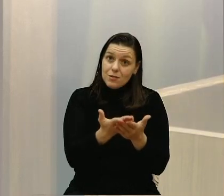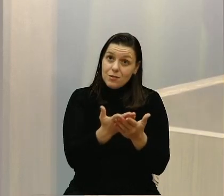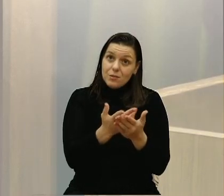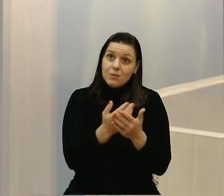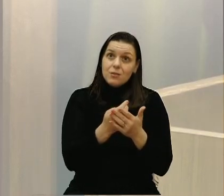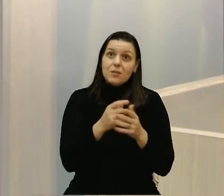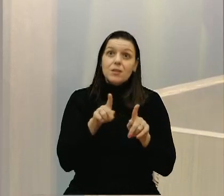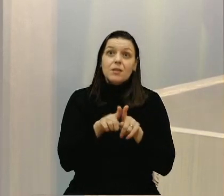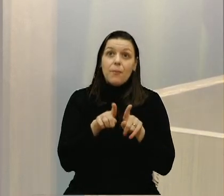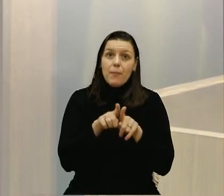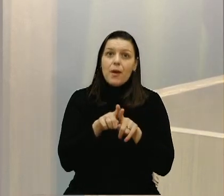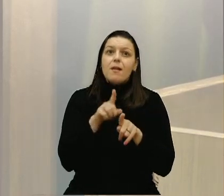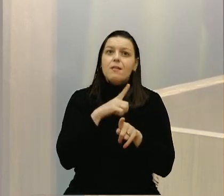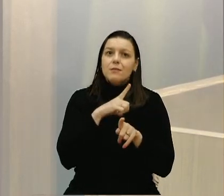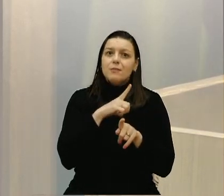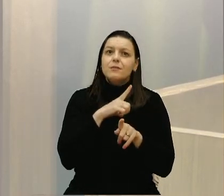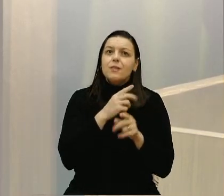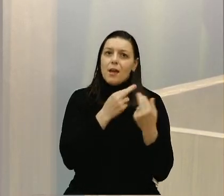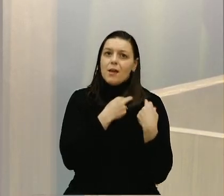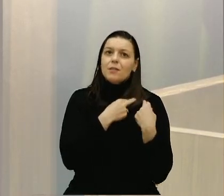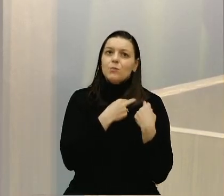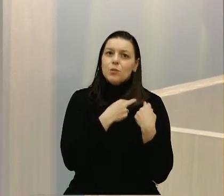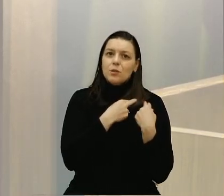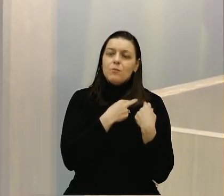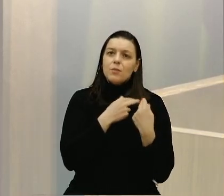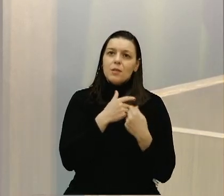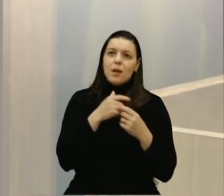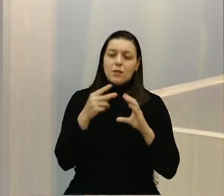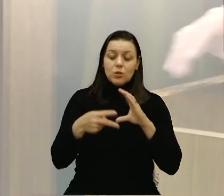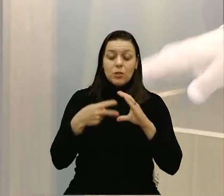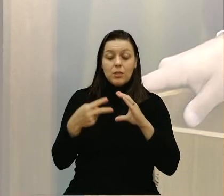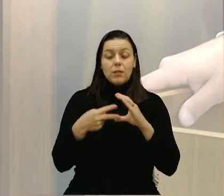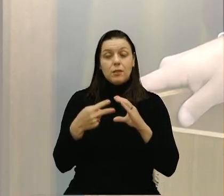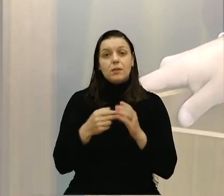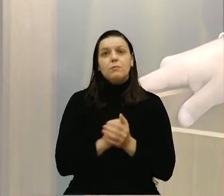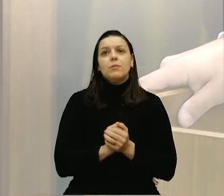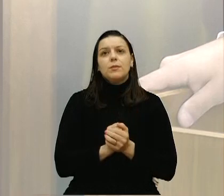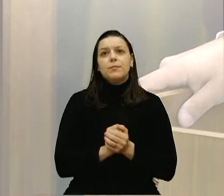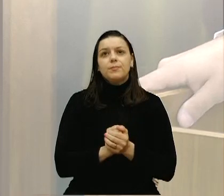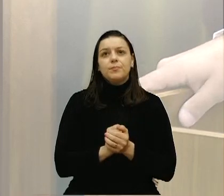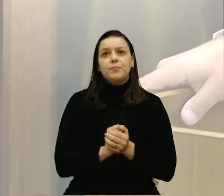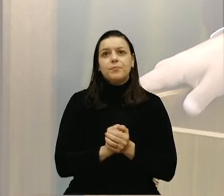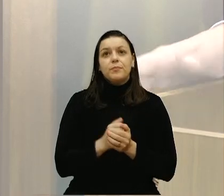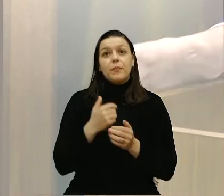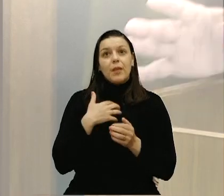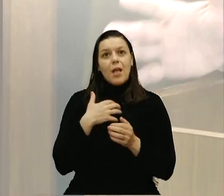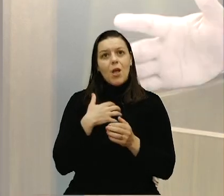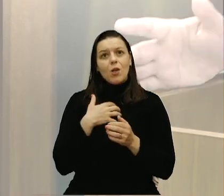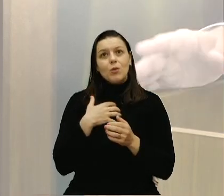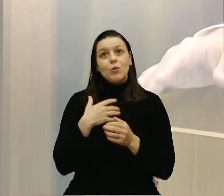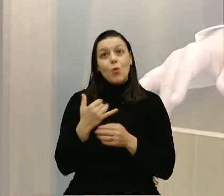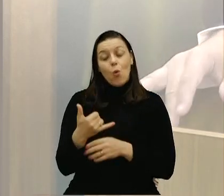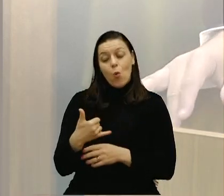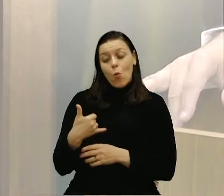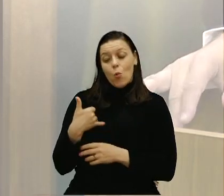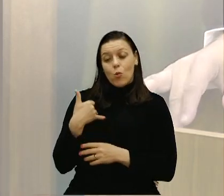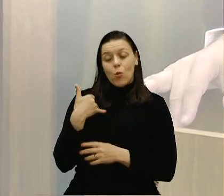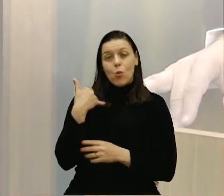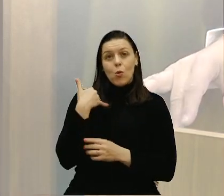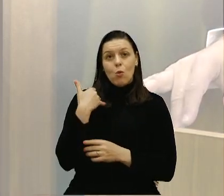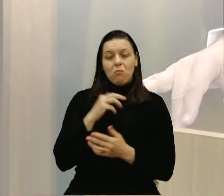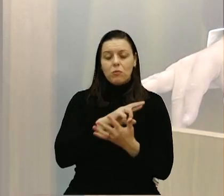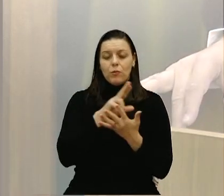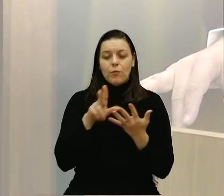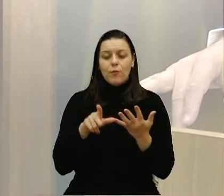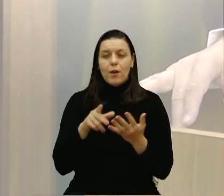Também temos essa responsabilidade nessa casa. Eu confesso que me sinto honrado, de diversas formas,